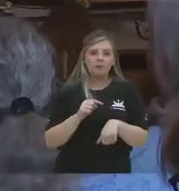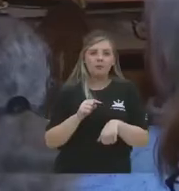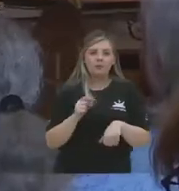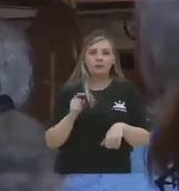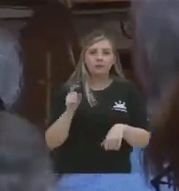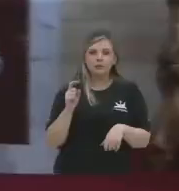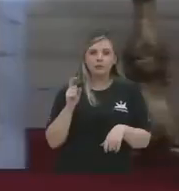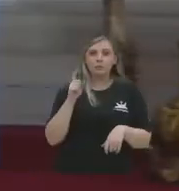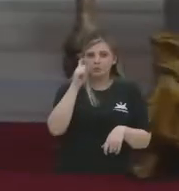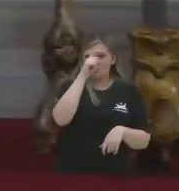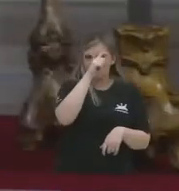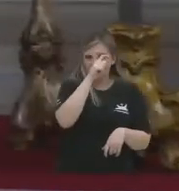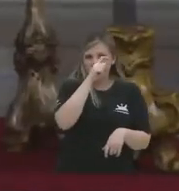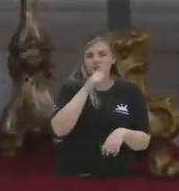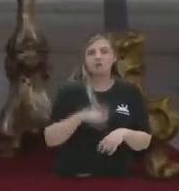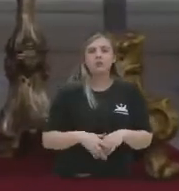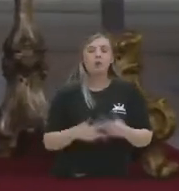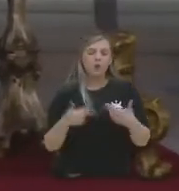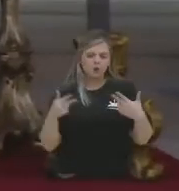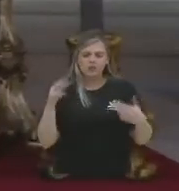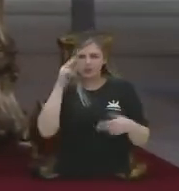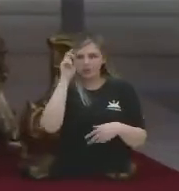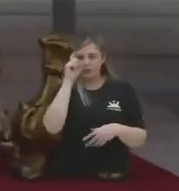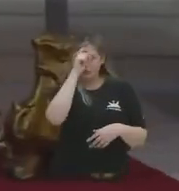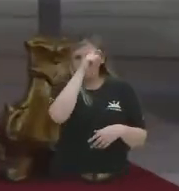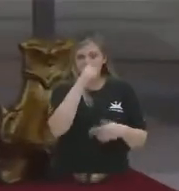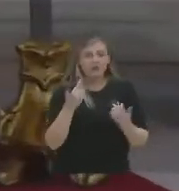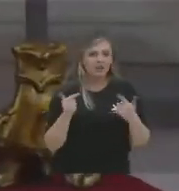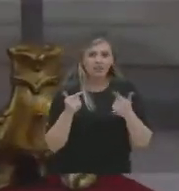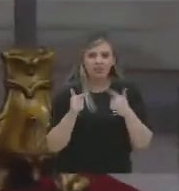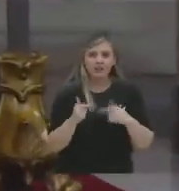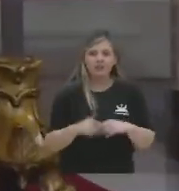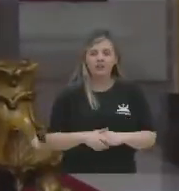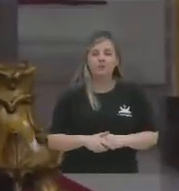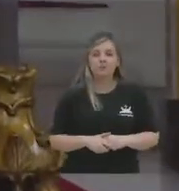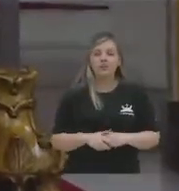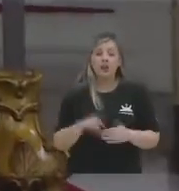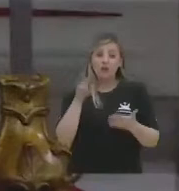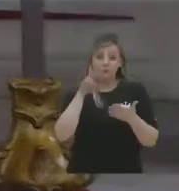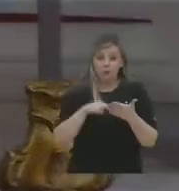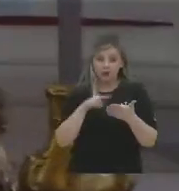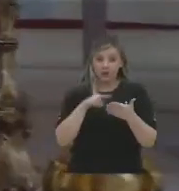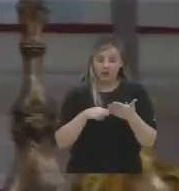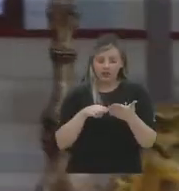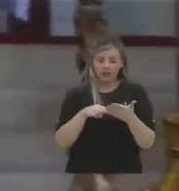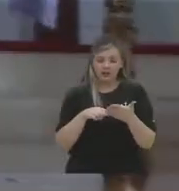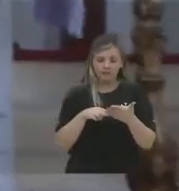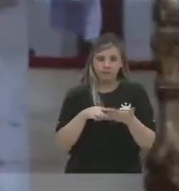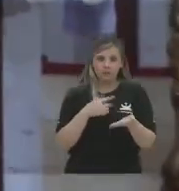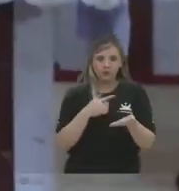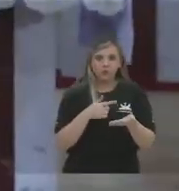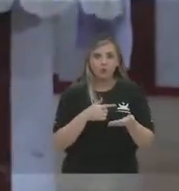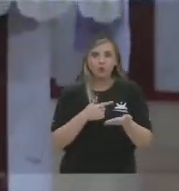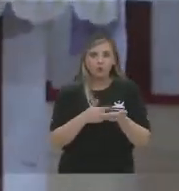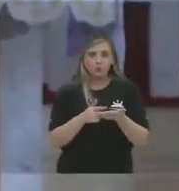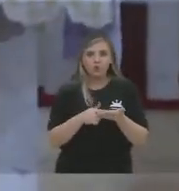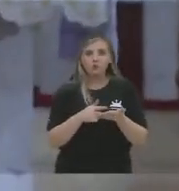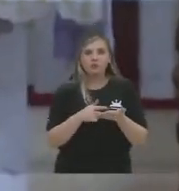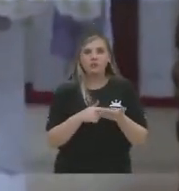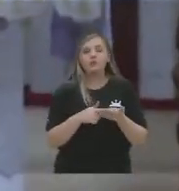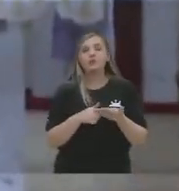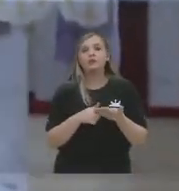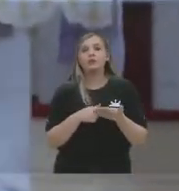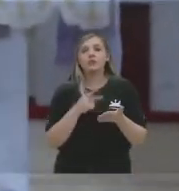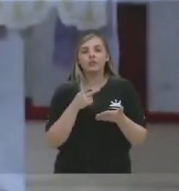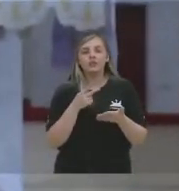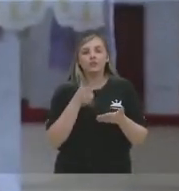Por isso eu vou ler o texto da Samaritana, porque